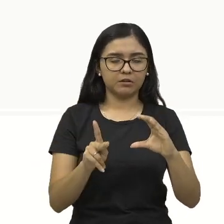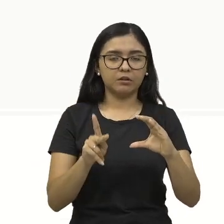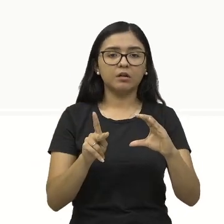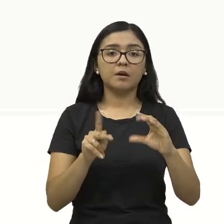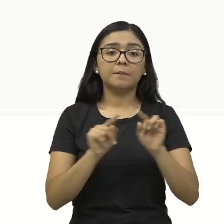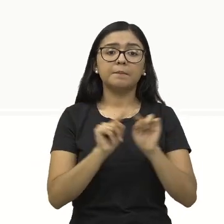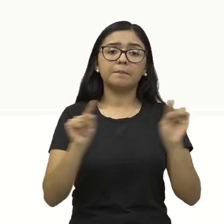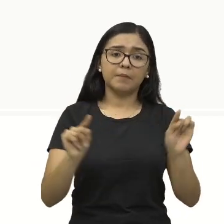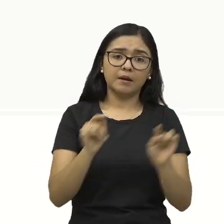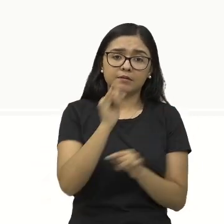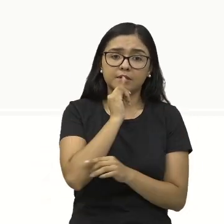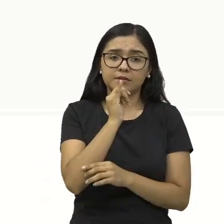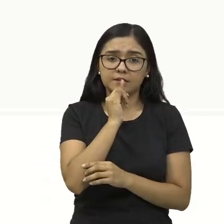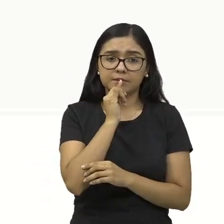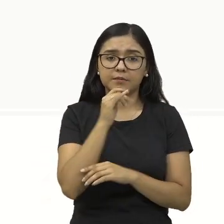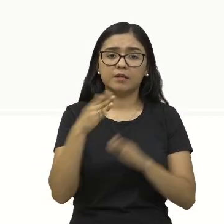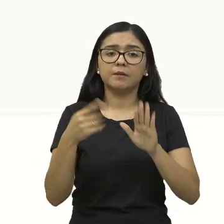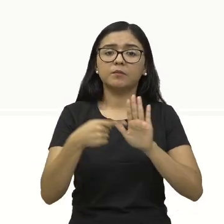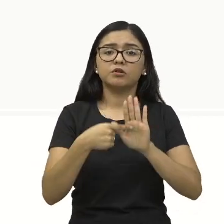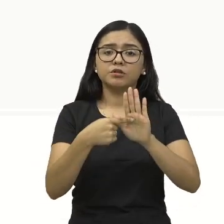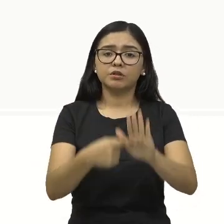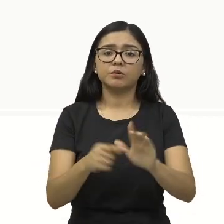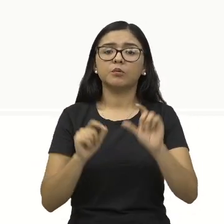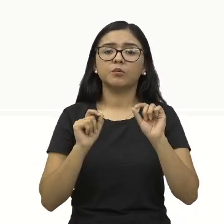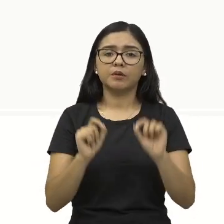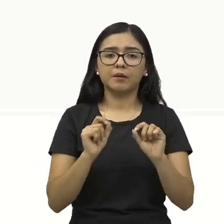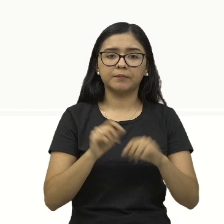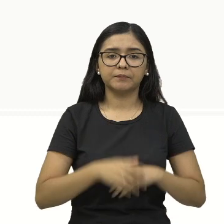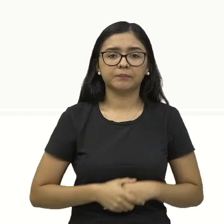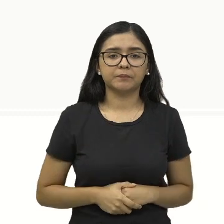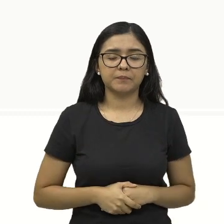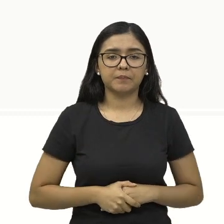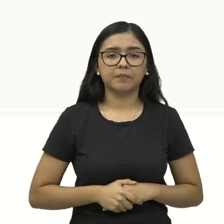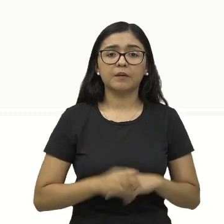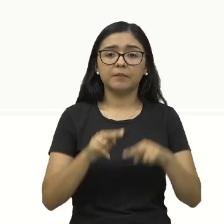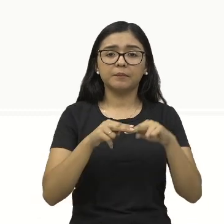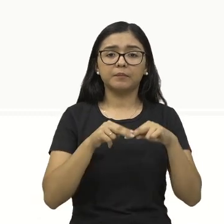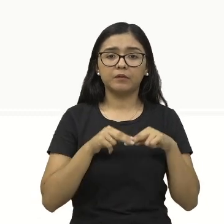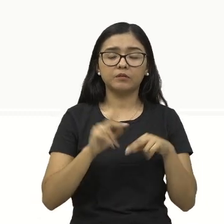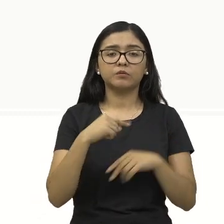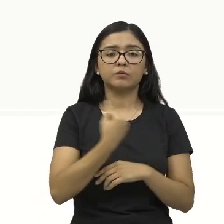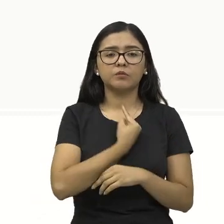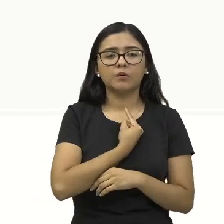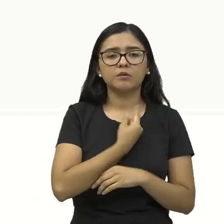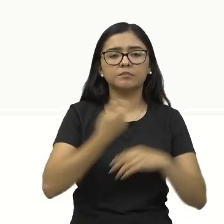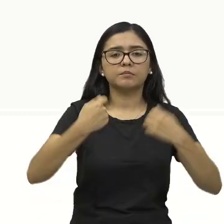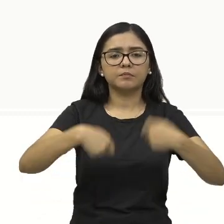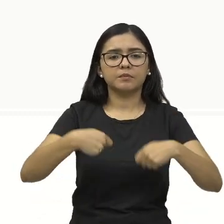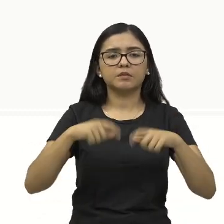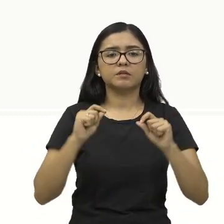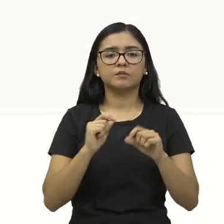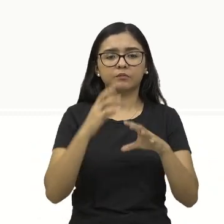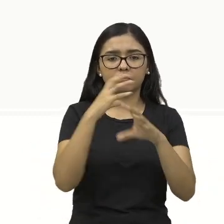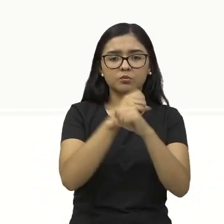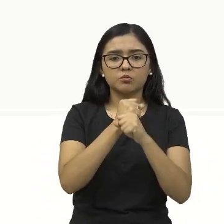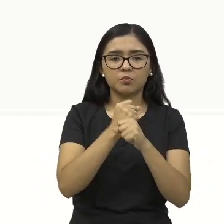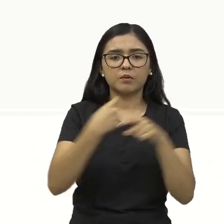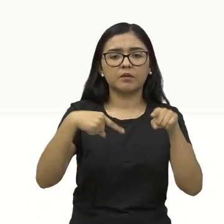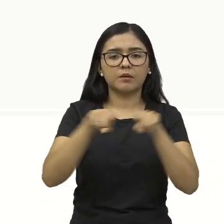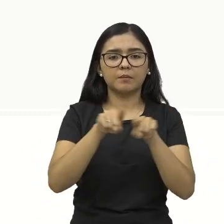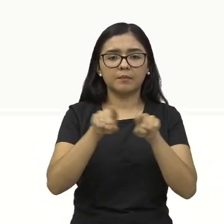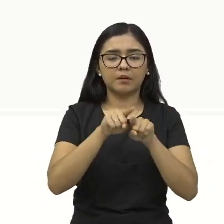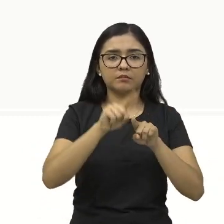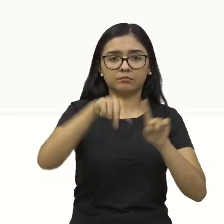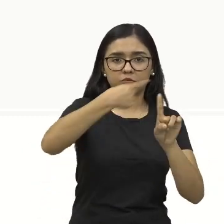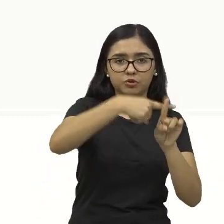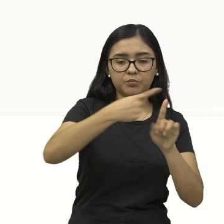Nesse caso aqui, né, ele colocou as matrizes quadradas, porque como nós teremos que fazer uma soma e subtração aqui no